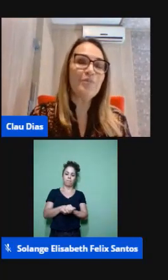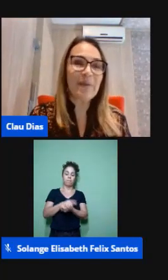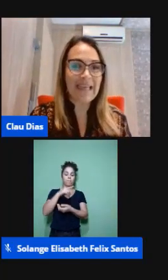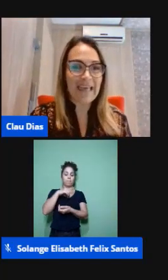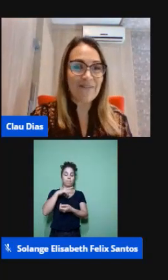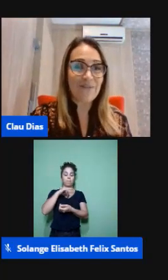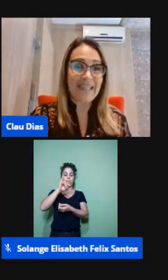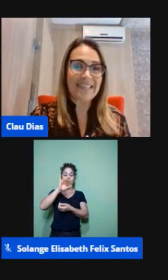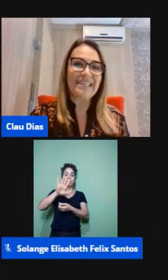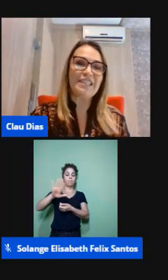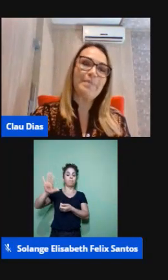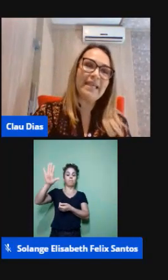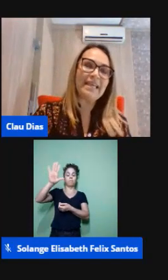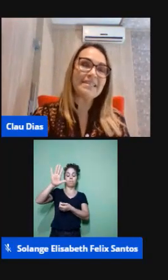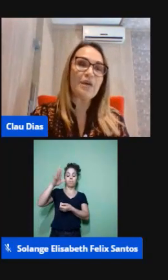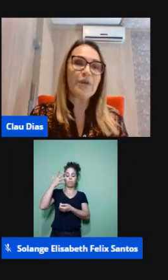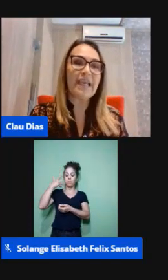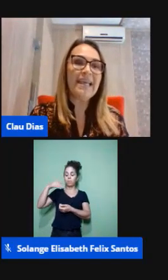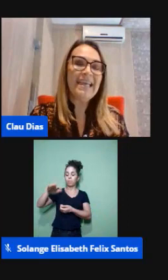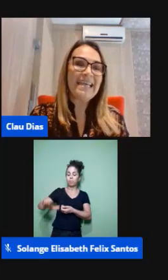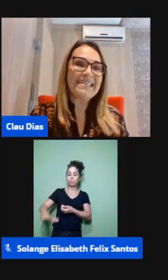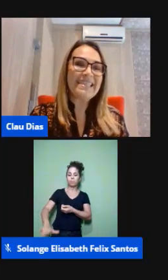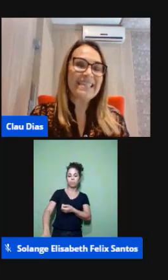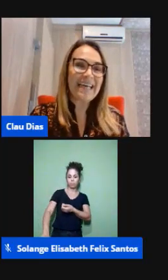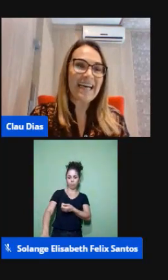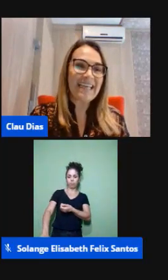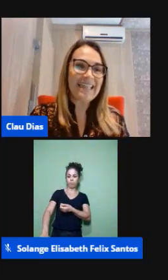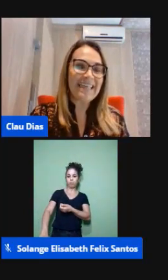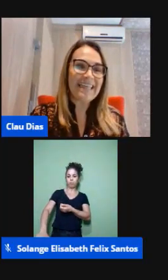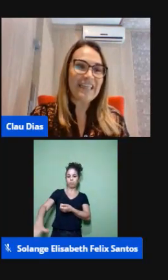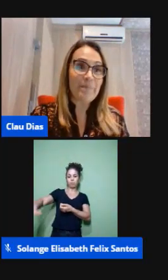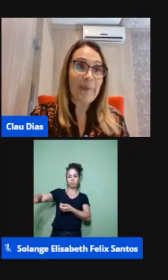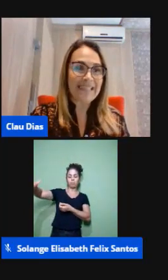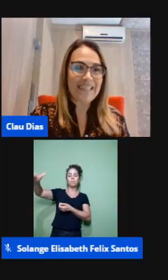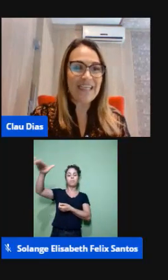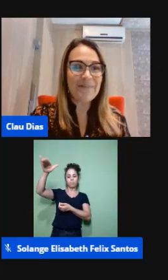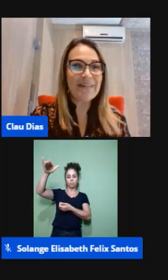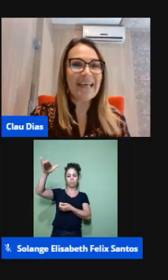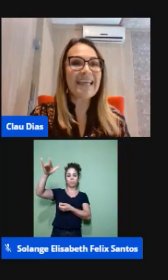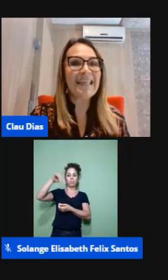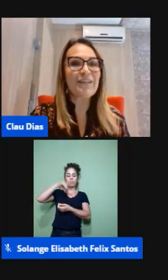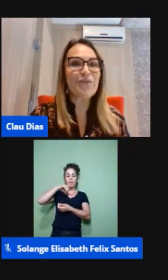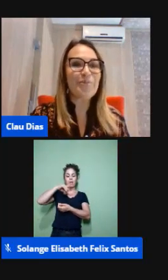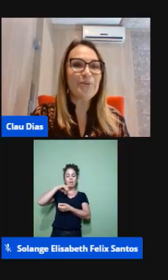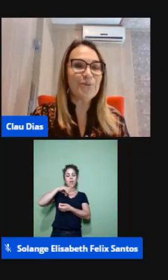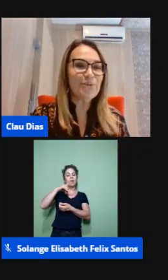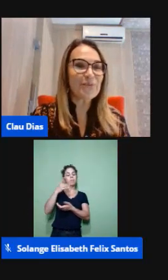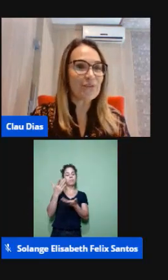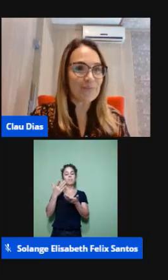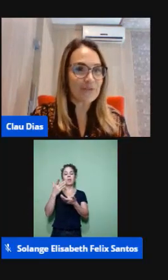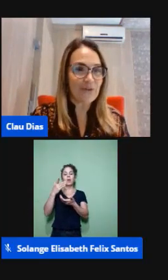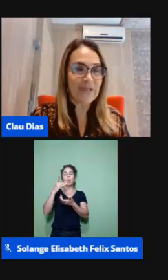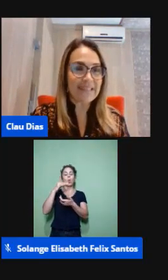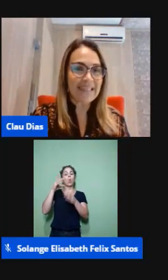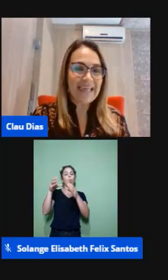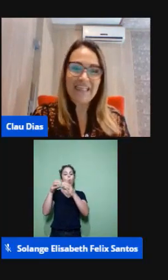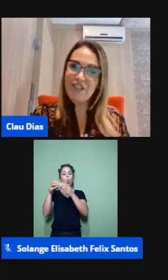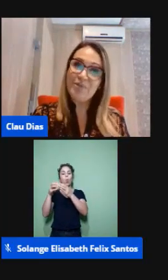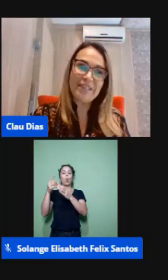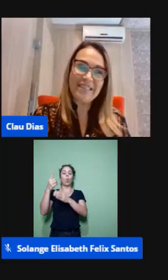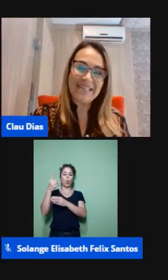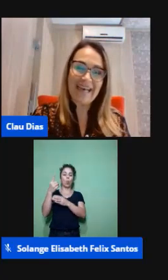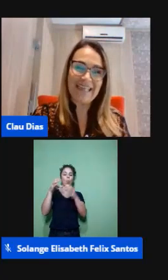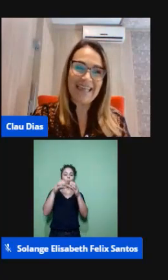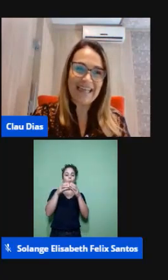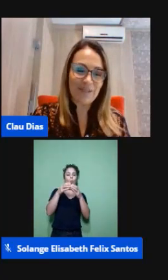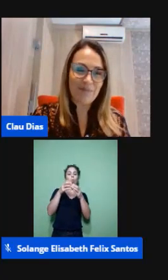desde lá do pequeno, das crianças pequenas, né? Porque existe aquele paradigma, né? Que lá no grupo 1, no grupo 2, a gente